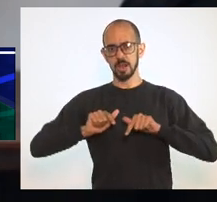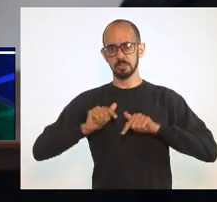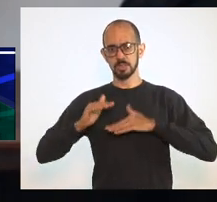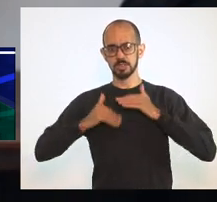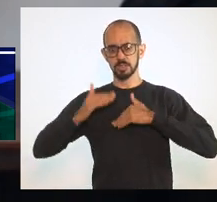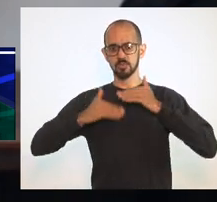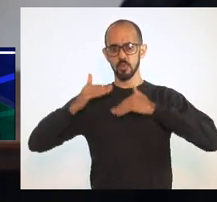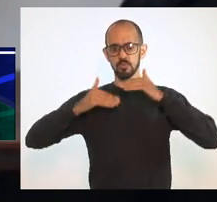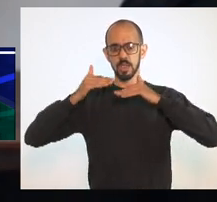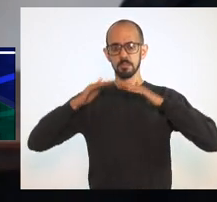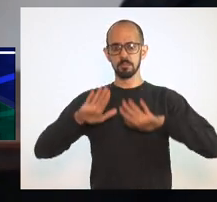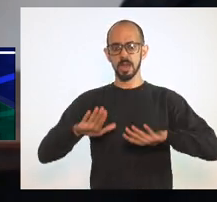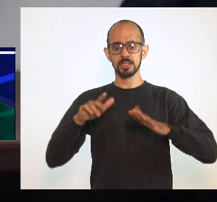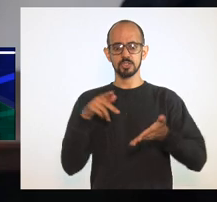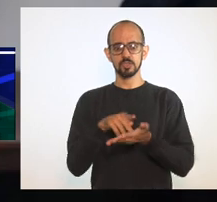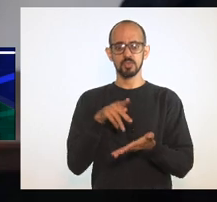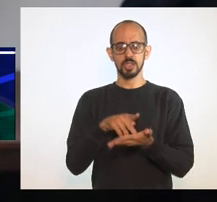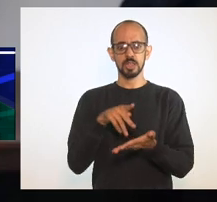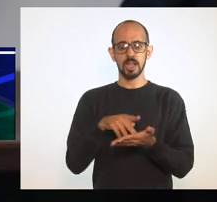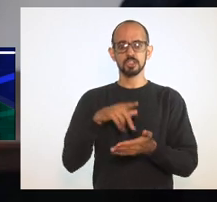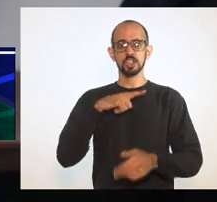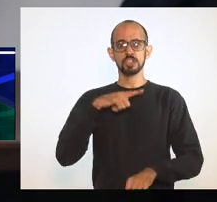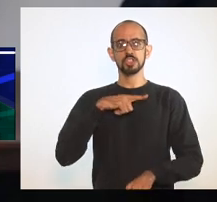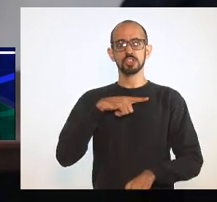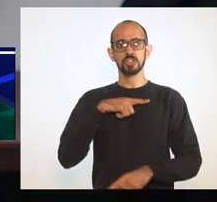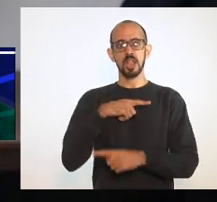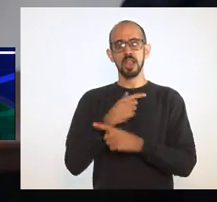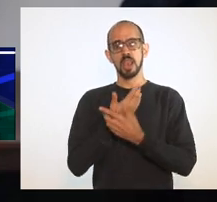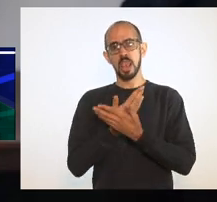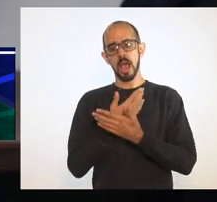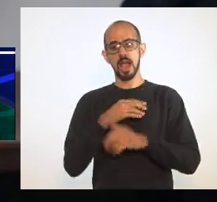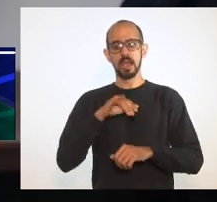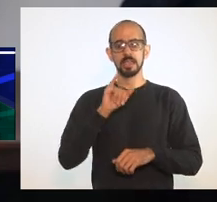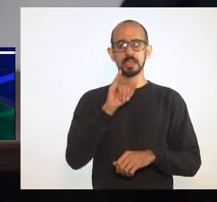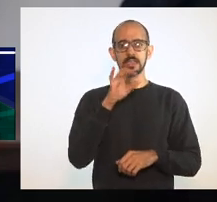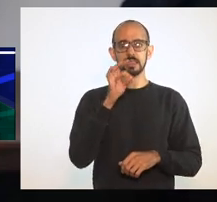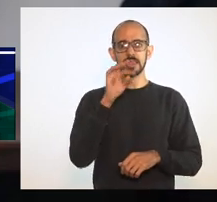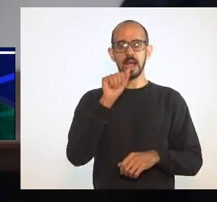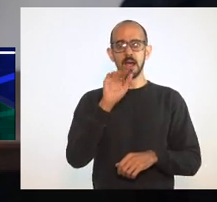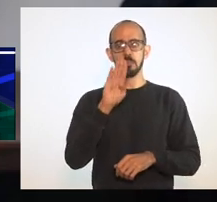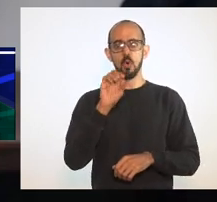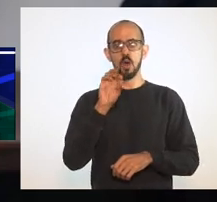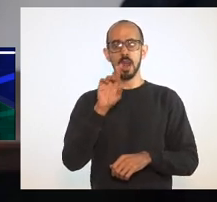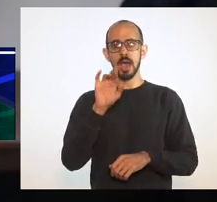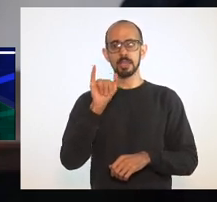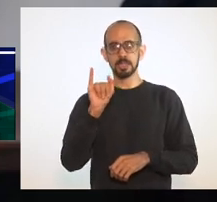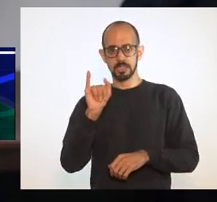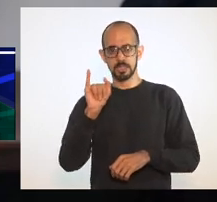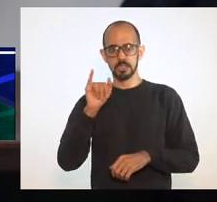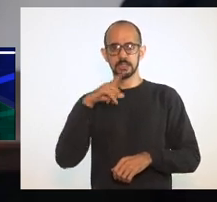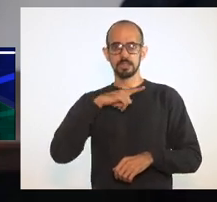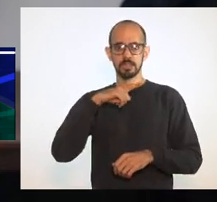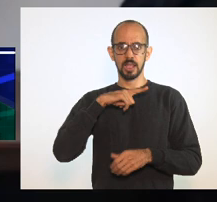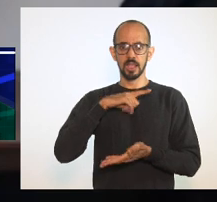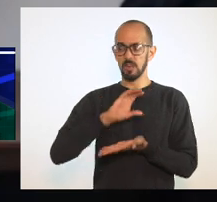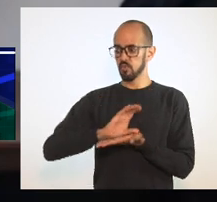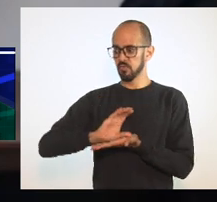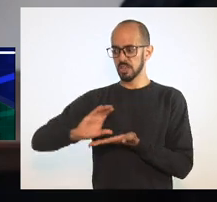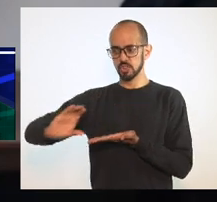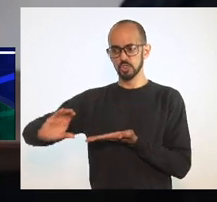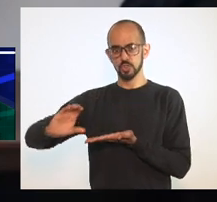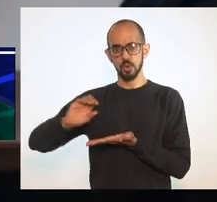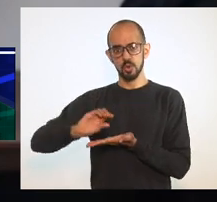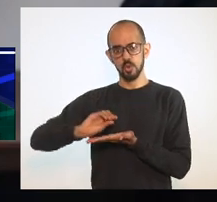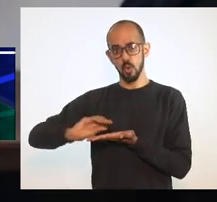que nós temos hoje é um elefante branco lá, com a cidade de Itaboraí defenestrada, investidores que investiram naquela